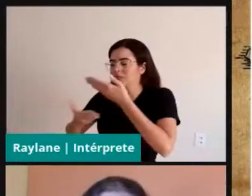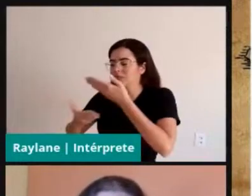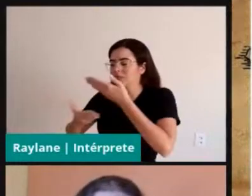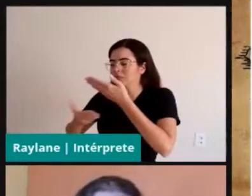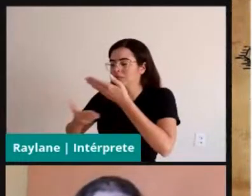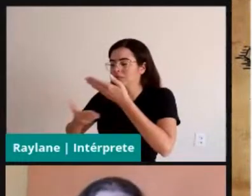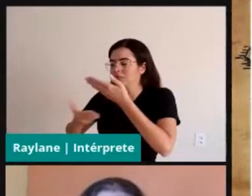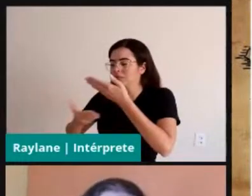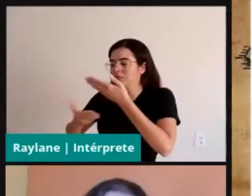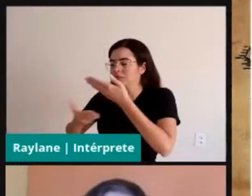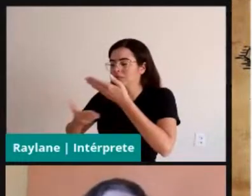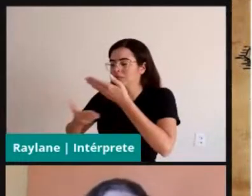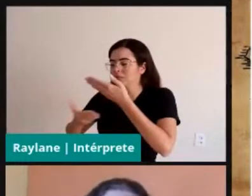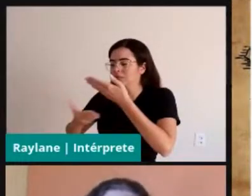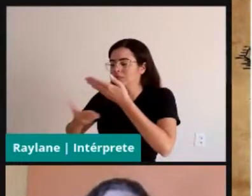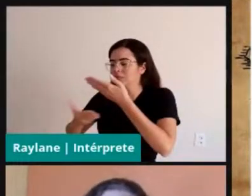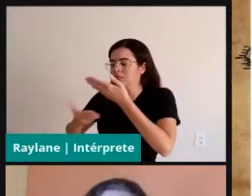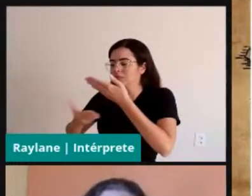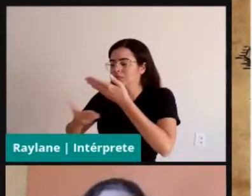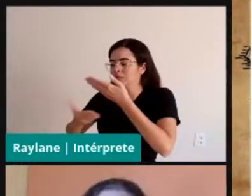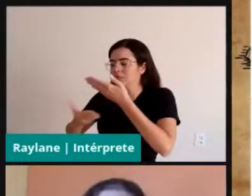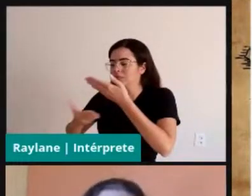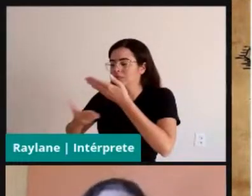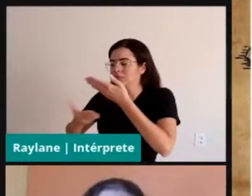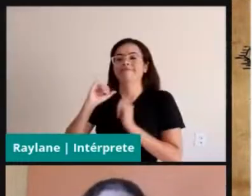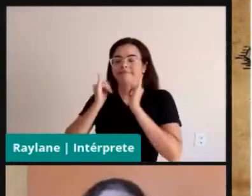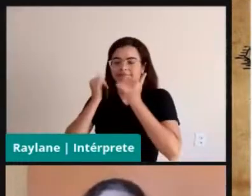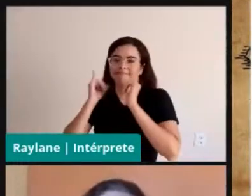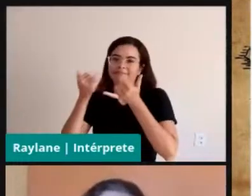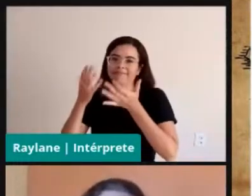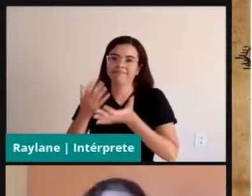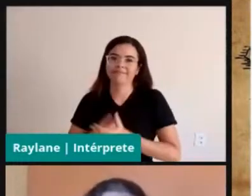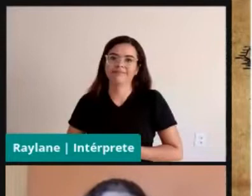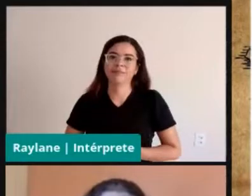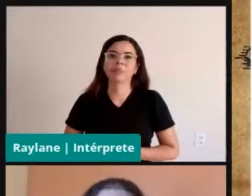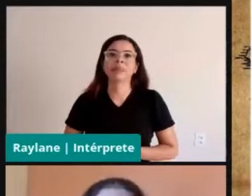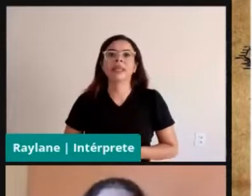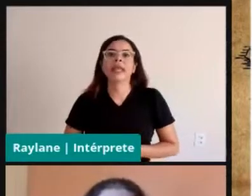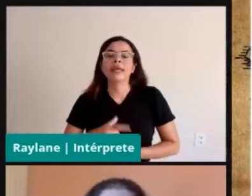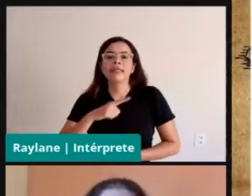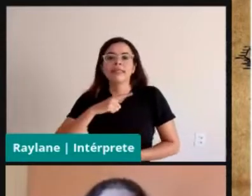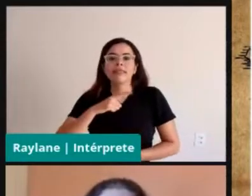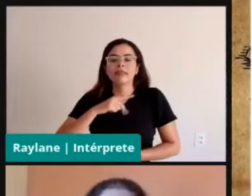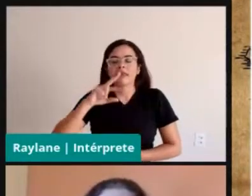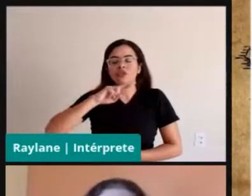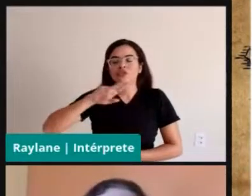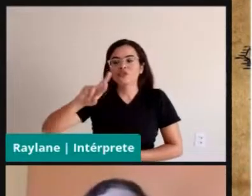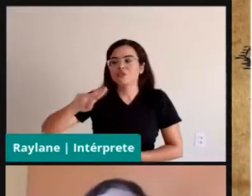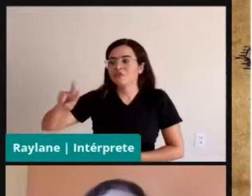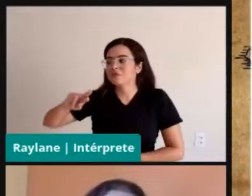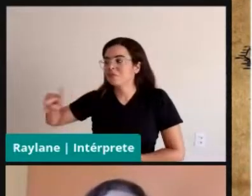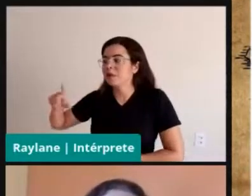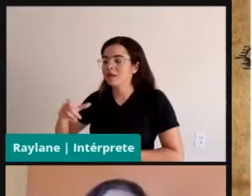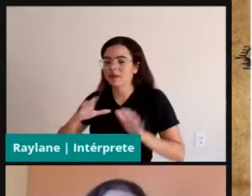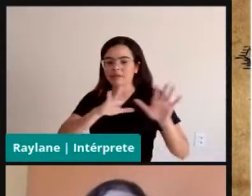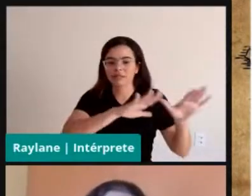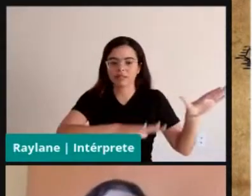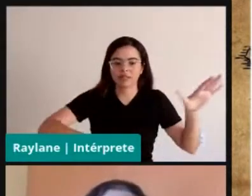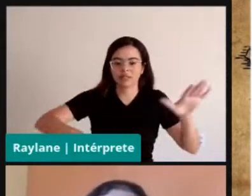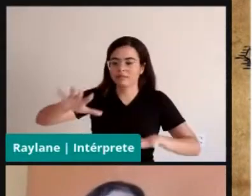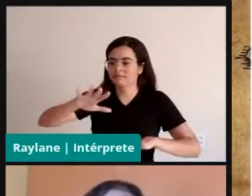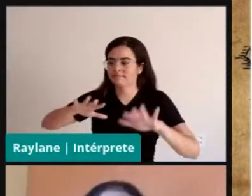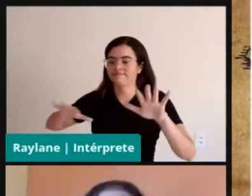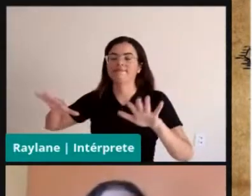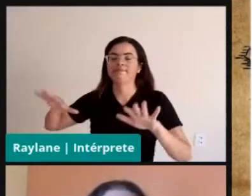daquela história. E, como eu já tinha dito, existem diferentes cenários possíveis para você aplicar. Desde indo de um